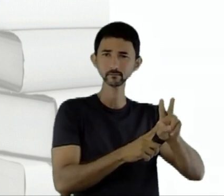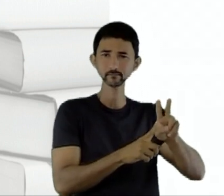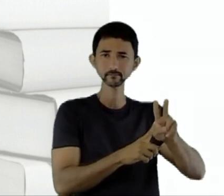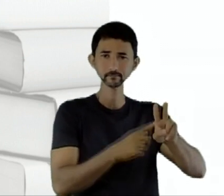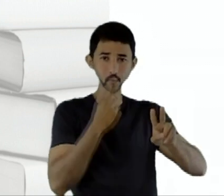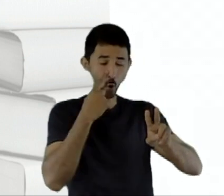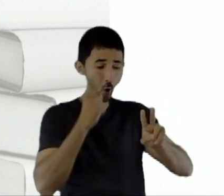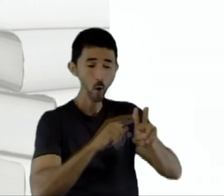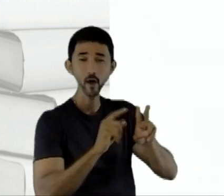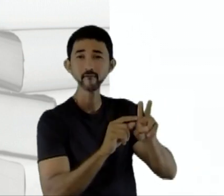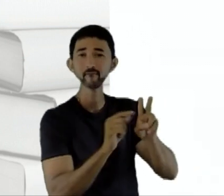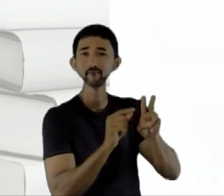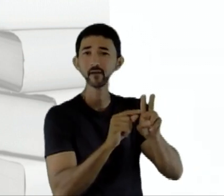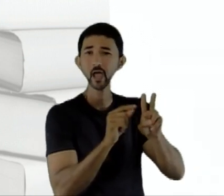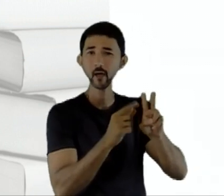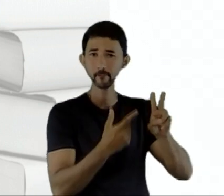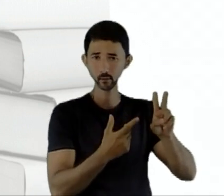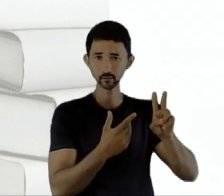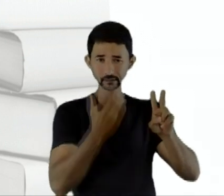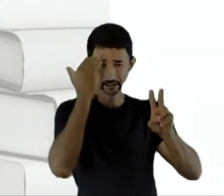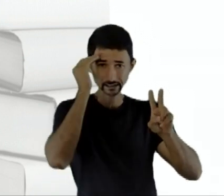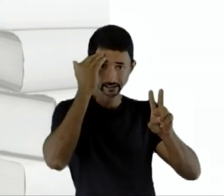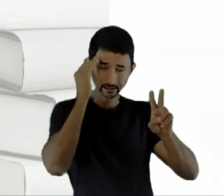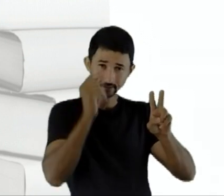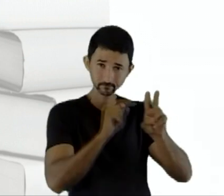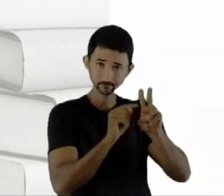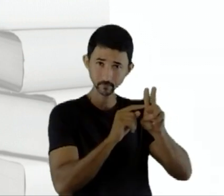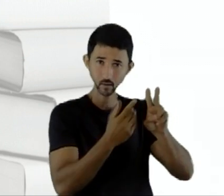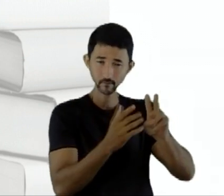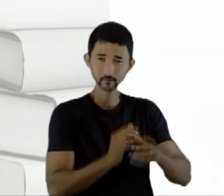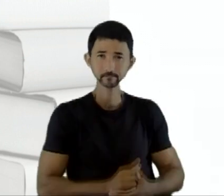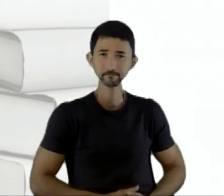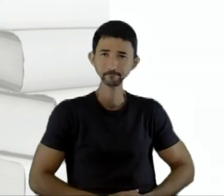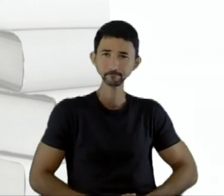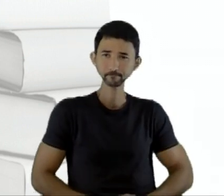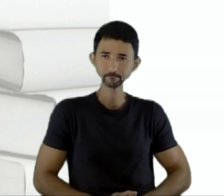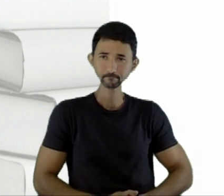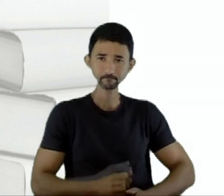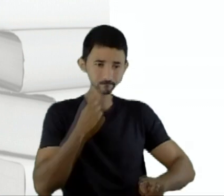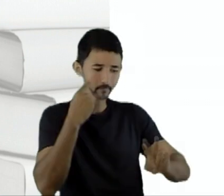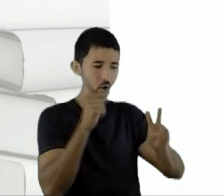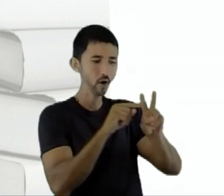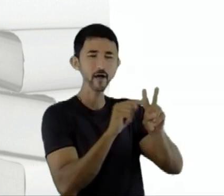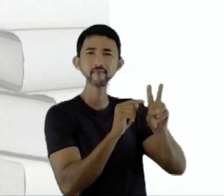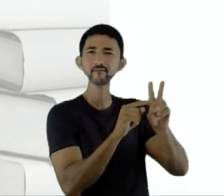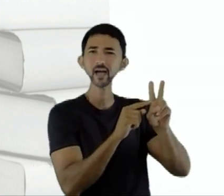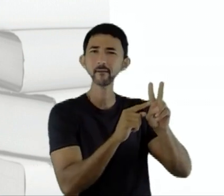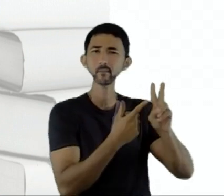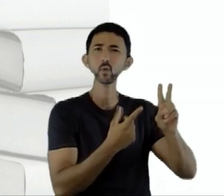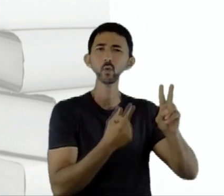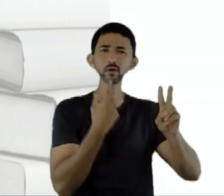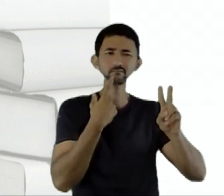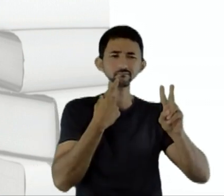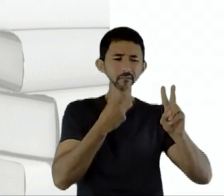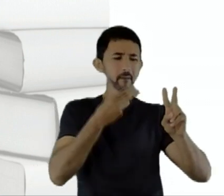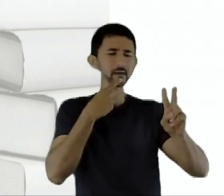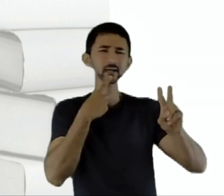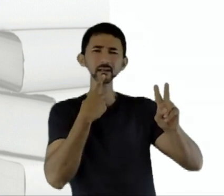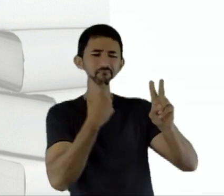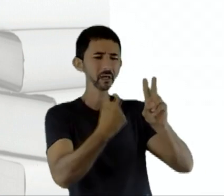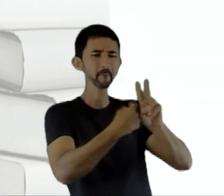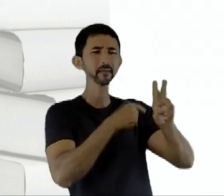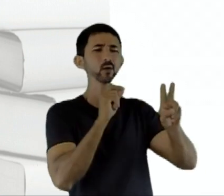aí comigo e raciocinando para você entender bem direitinho, tá bom? Se você olha para o verbo e você